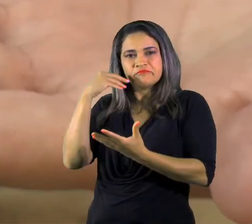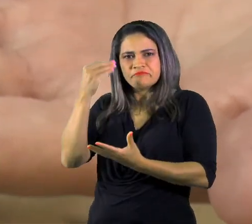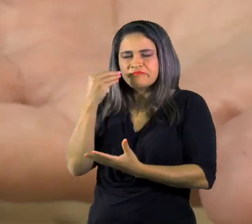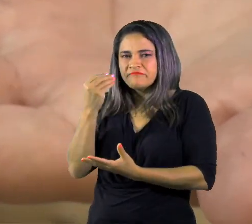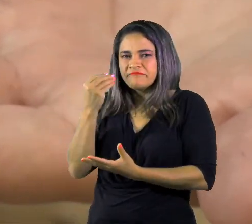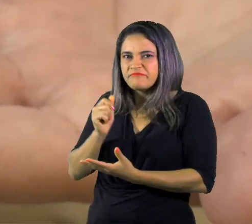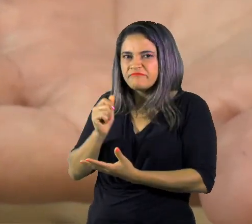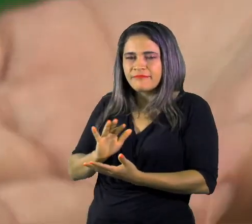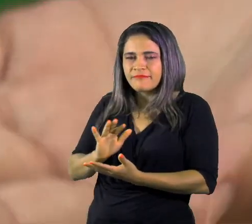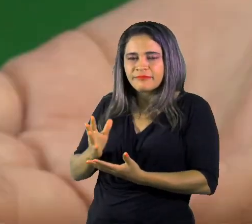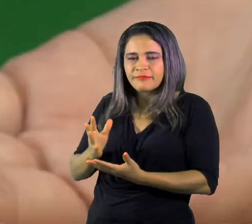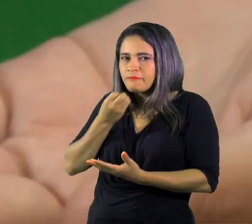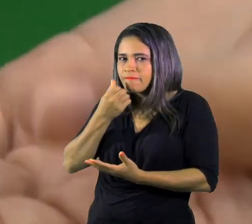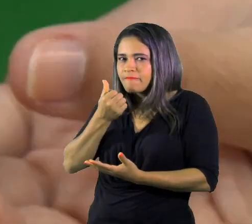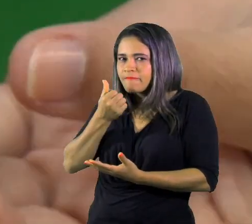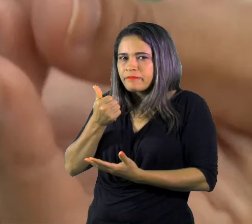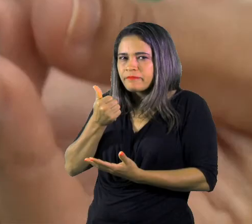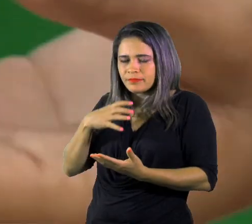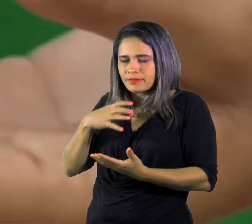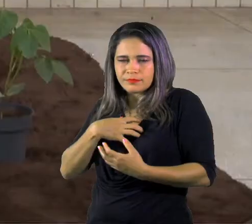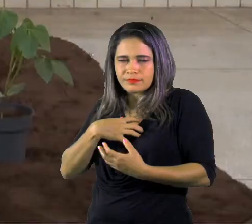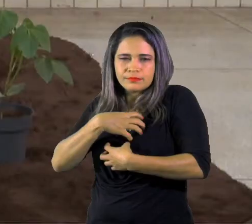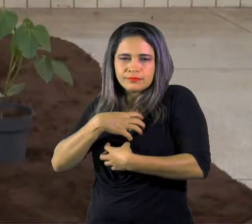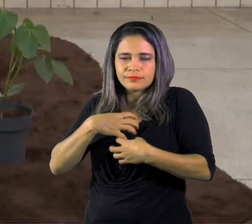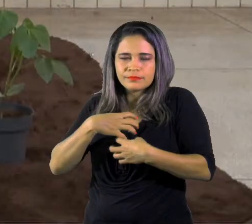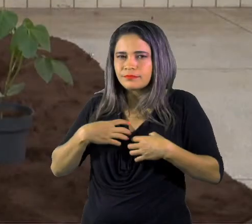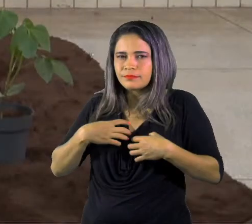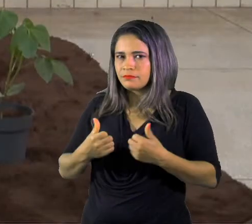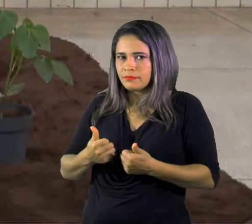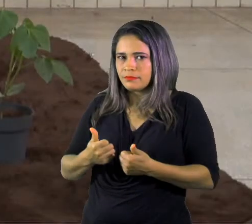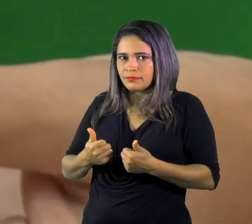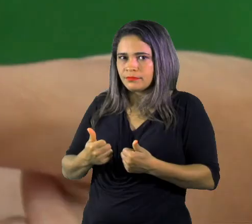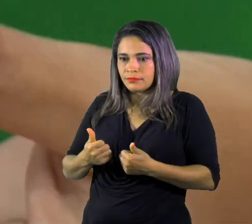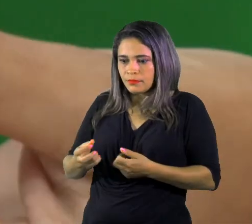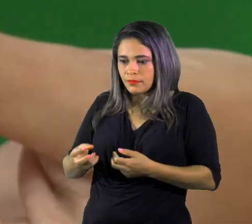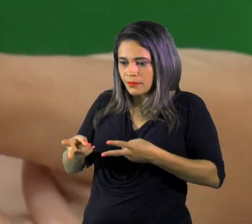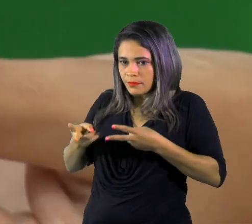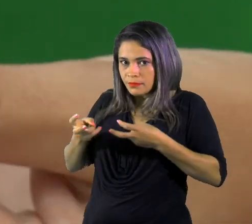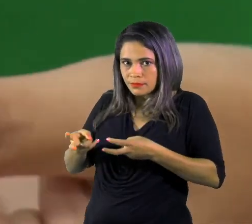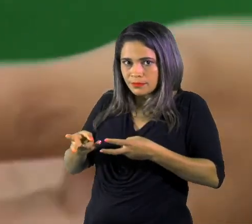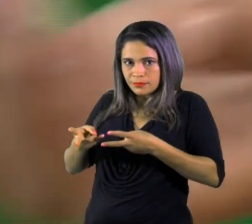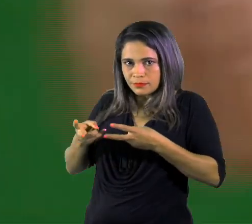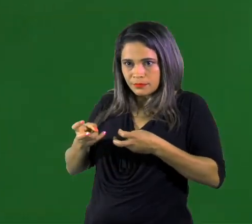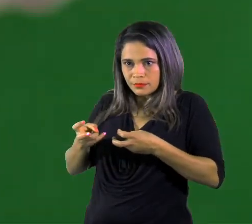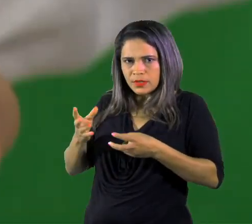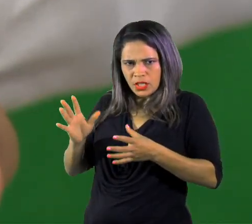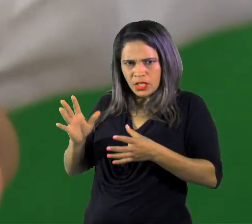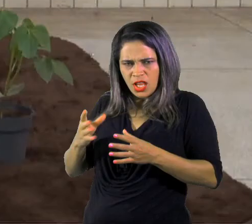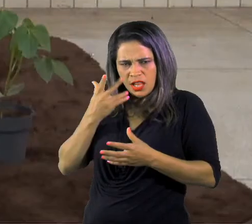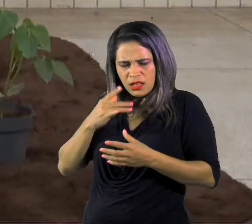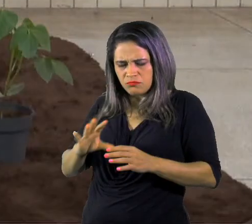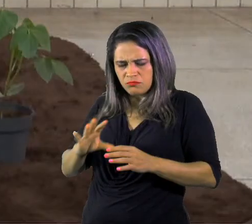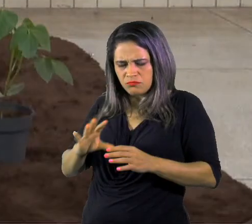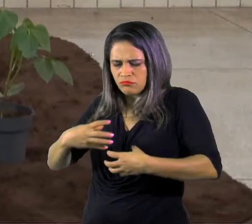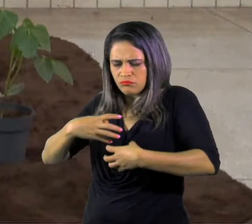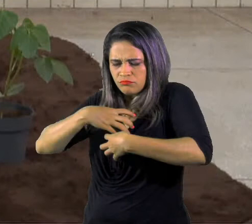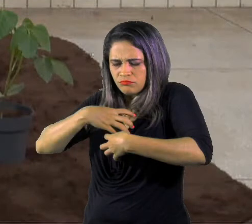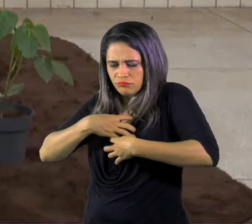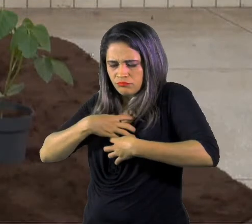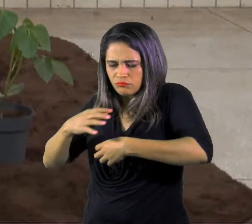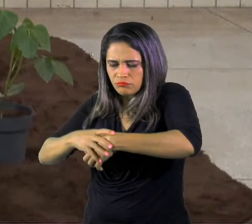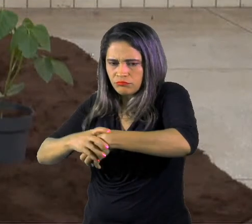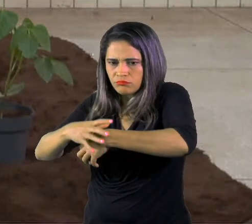trabalha todos os sentidos, né? Então, permita e estimule que a criança toque, que ela sinta esse processo